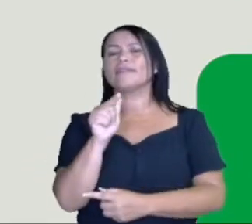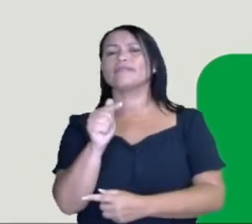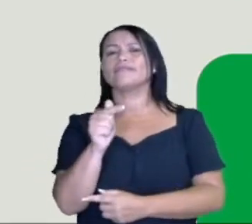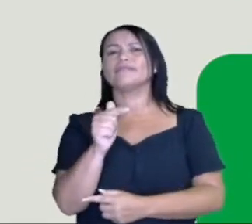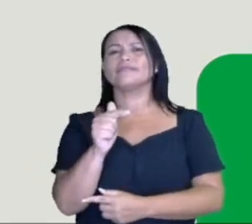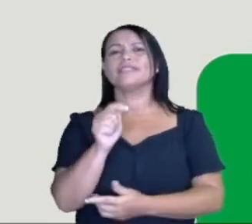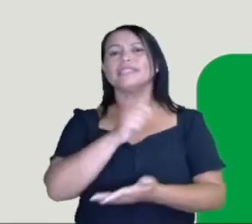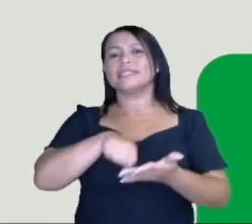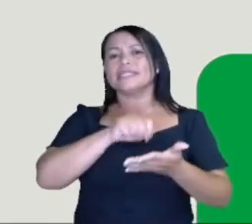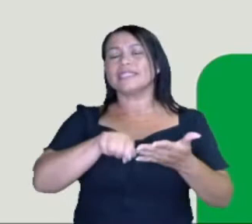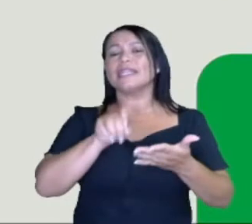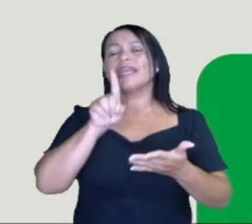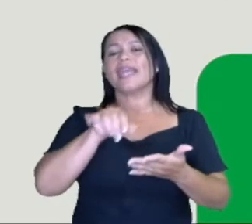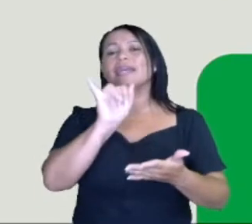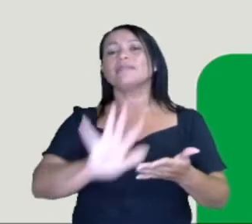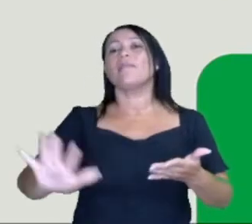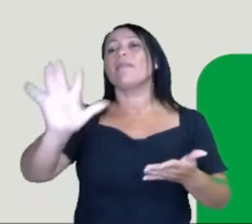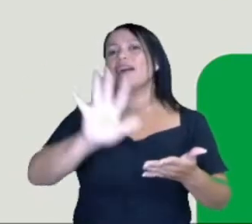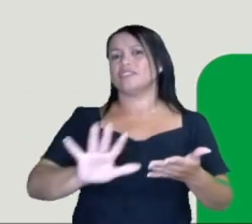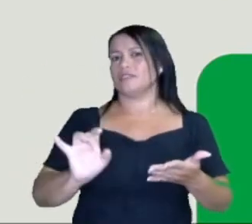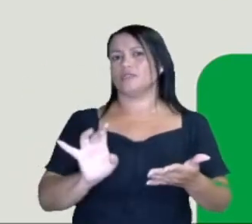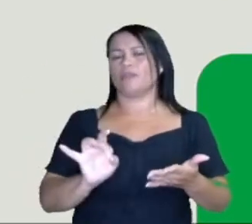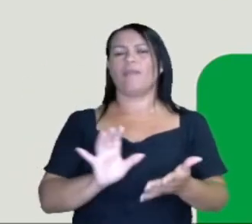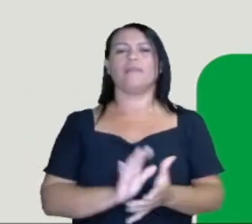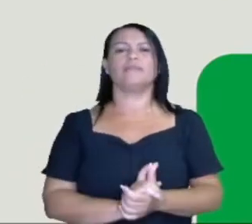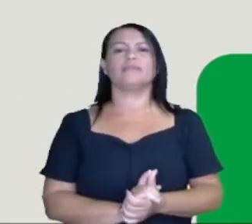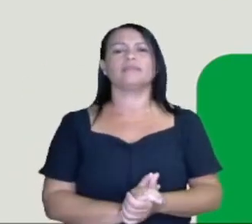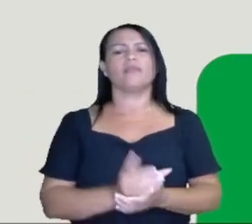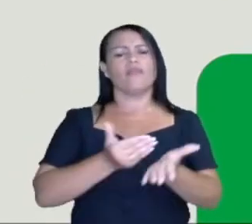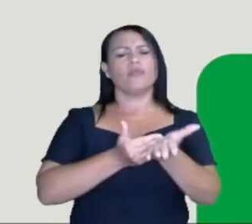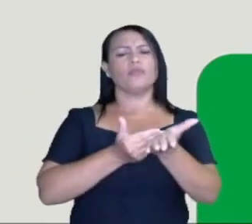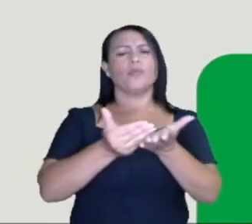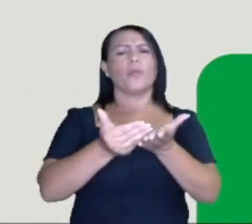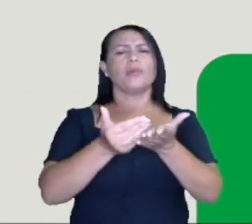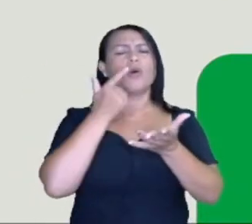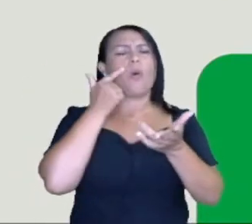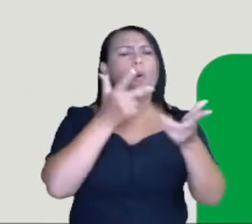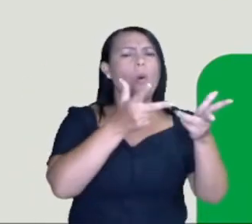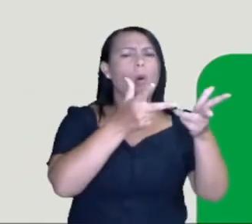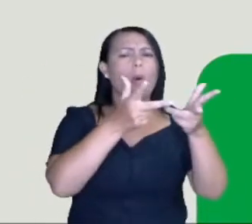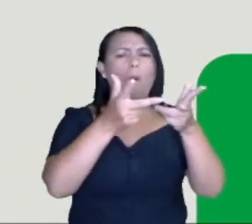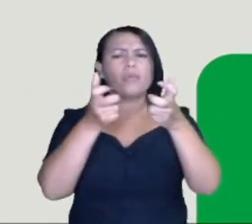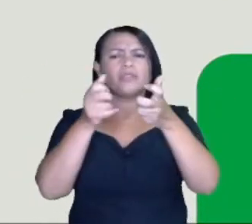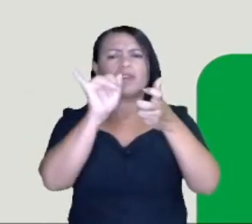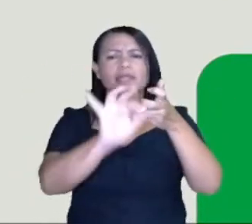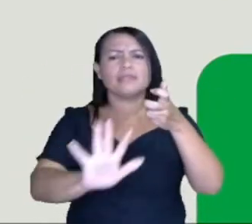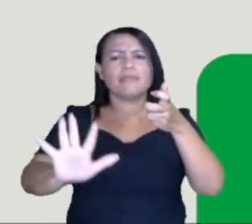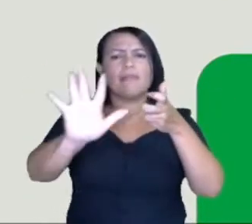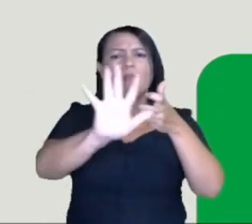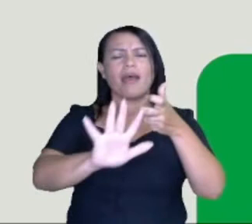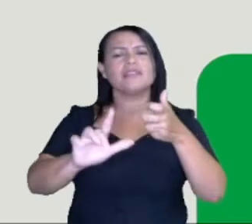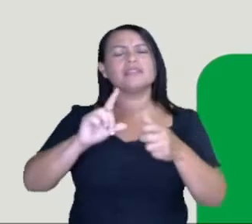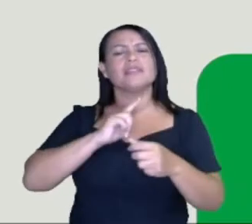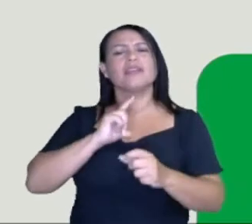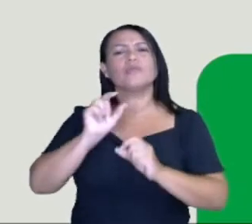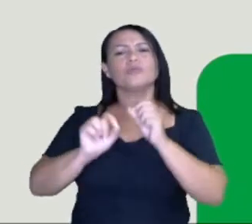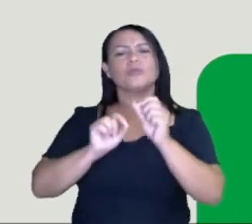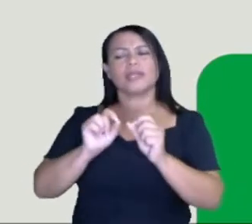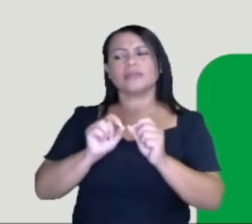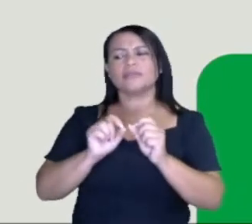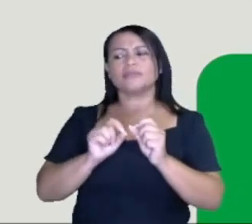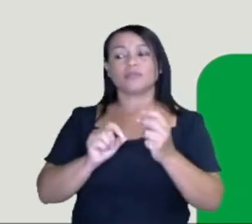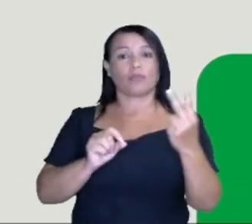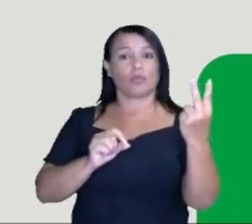que são as imagens, certo? Vamos começar a observar as imagens, né? Temos aí